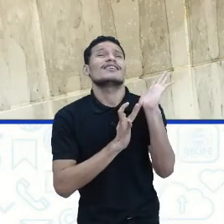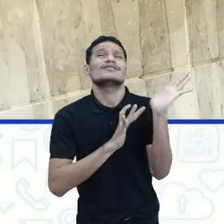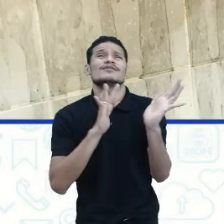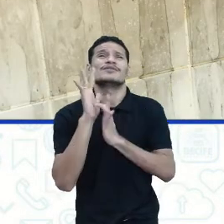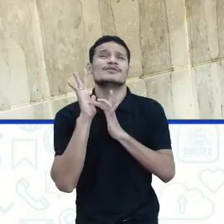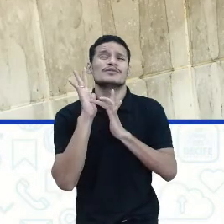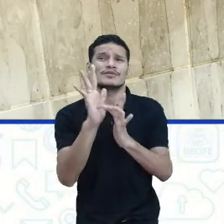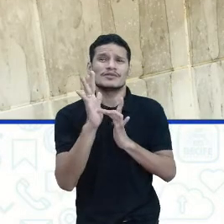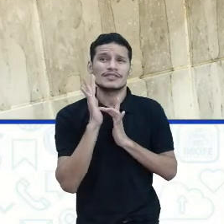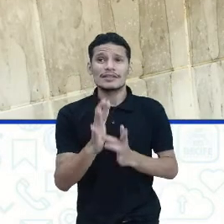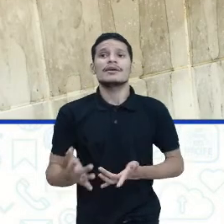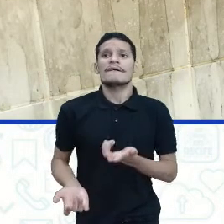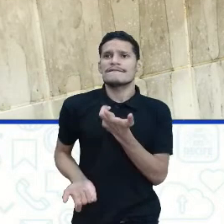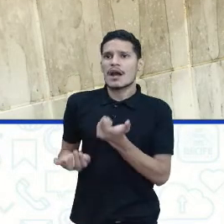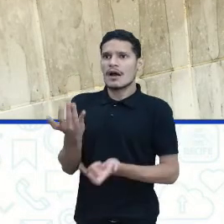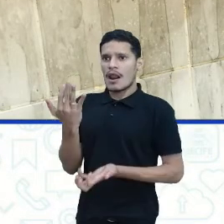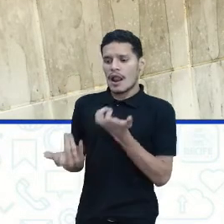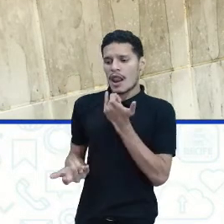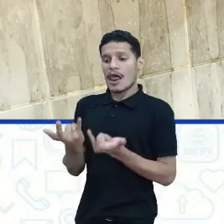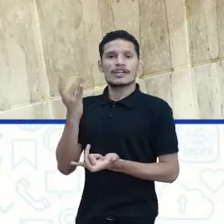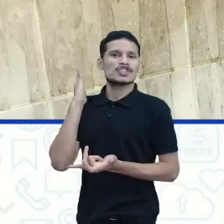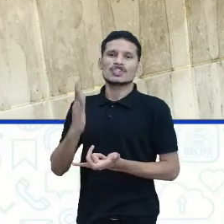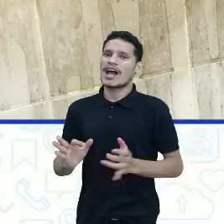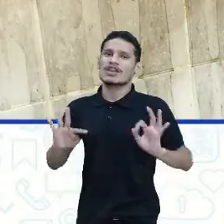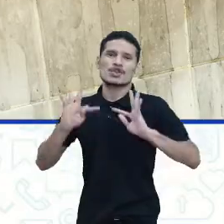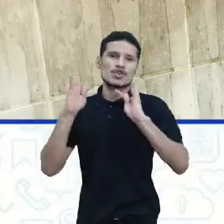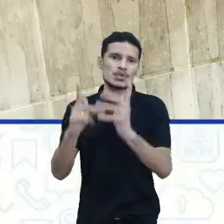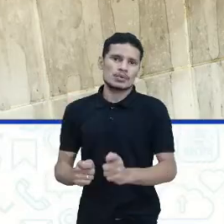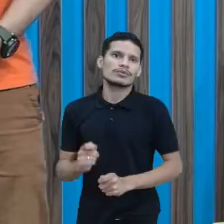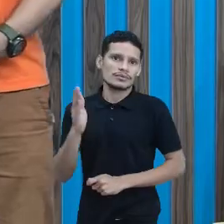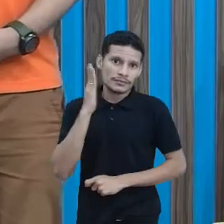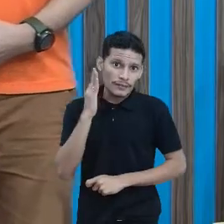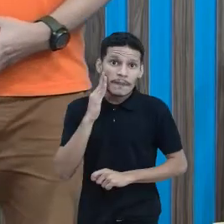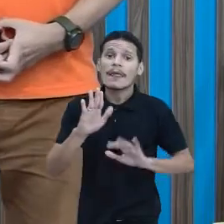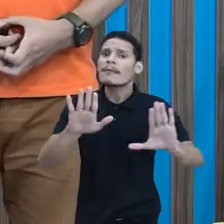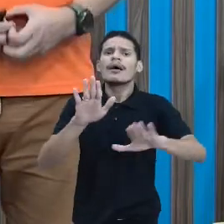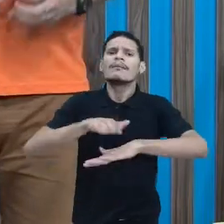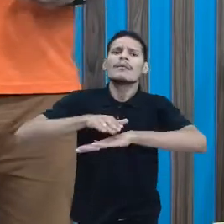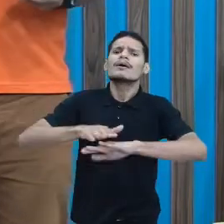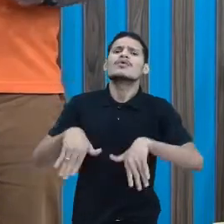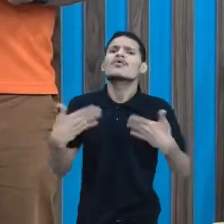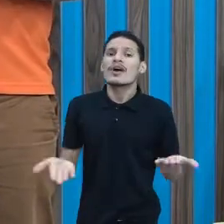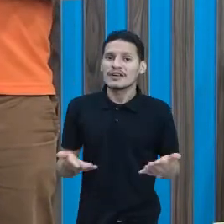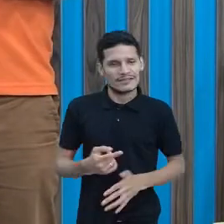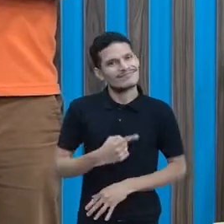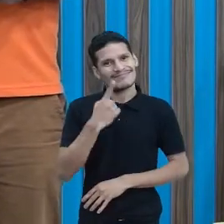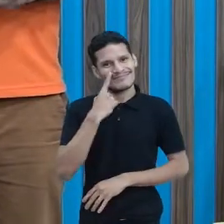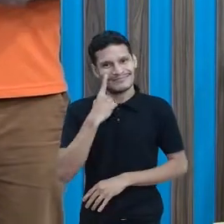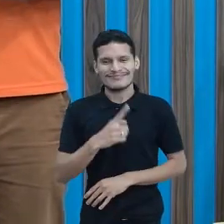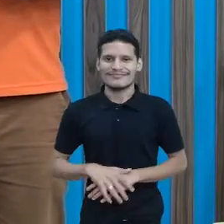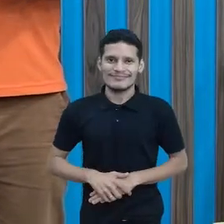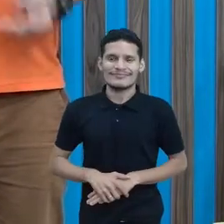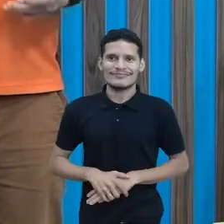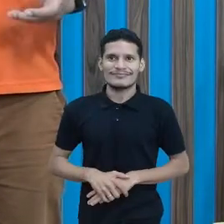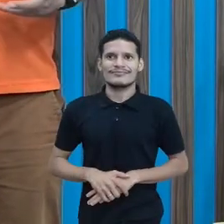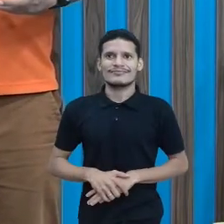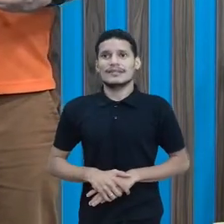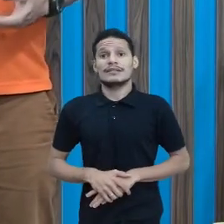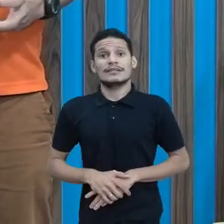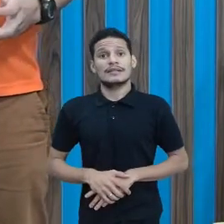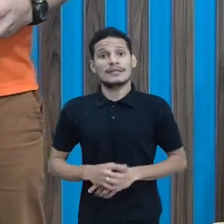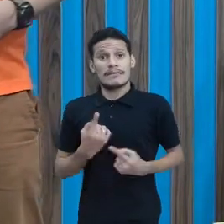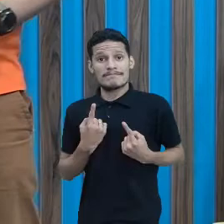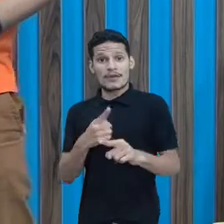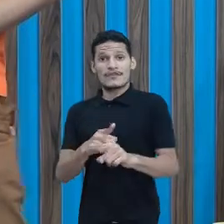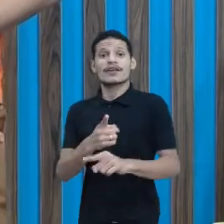Jesus, e ó, o fogo comeu tudo lá, certo? Qual é a situação? A situação é a seguinte, a provocação